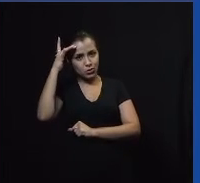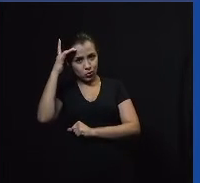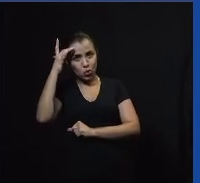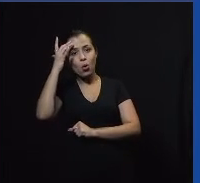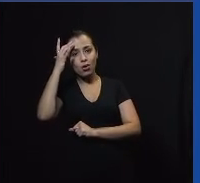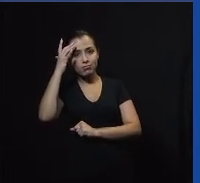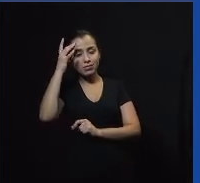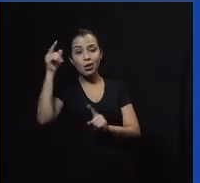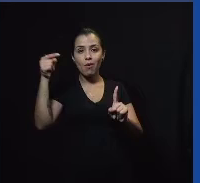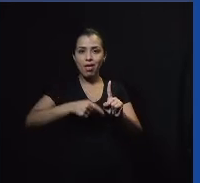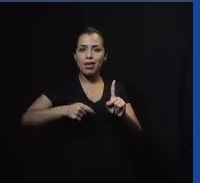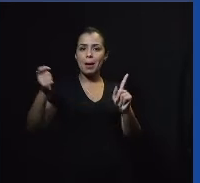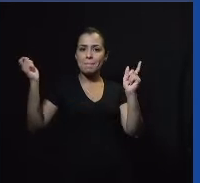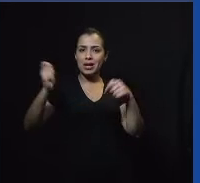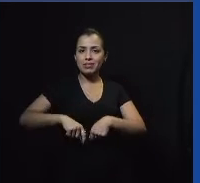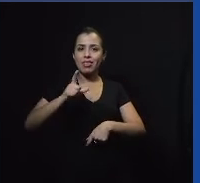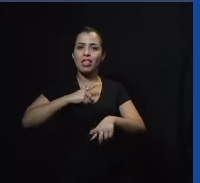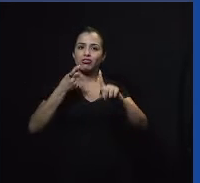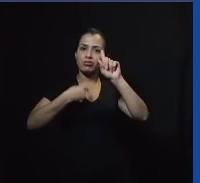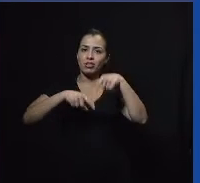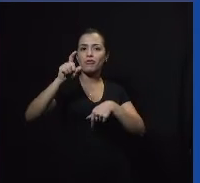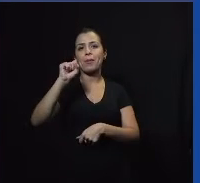isso.